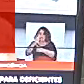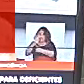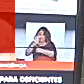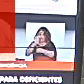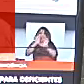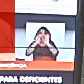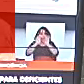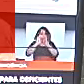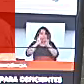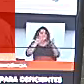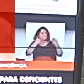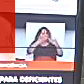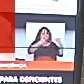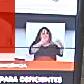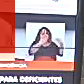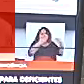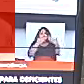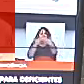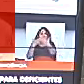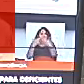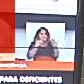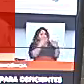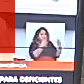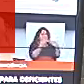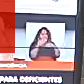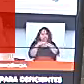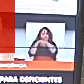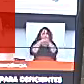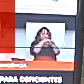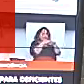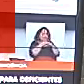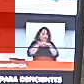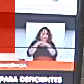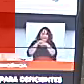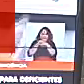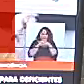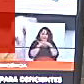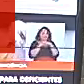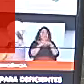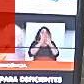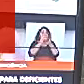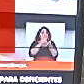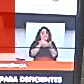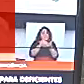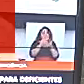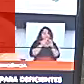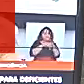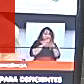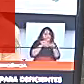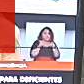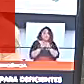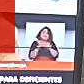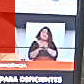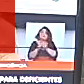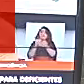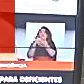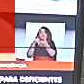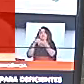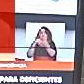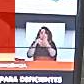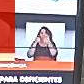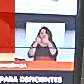articulou, conversou, na verdade, né? Cinco minutos. A Secretaria de Educação e com o transporte sobre os direitos